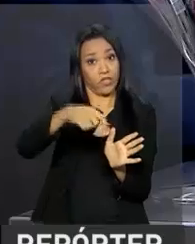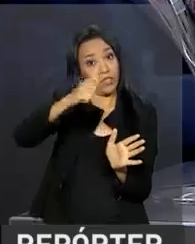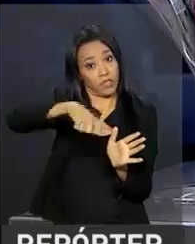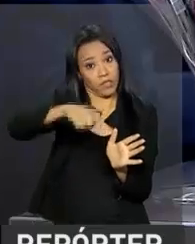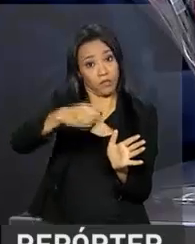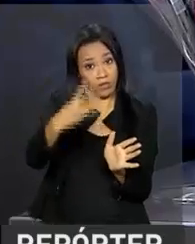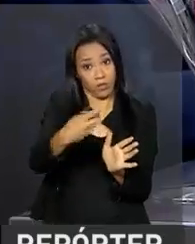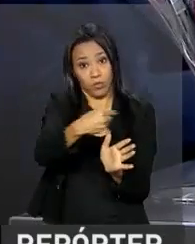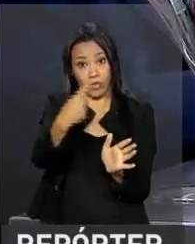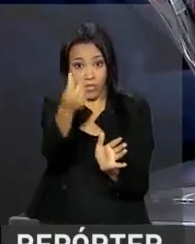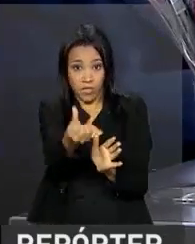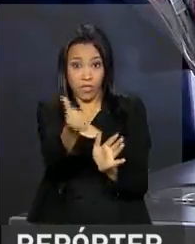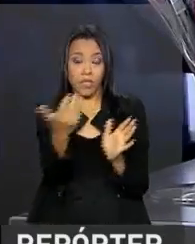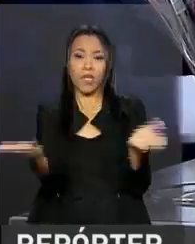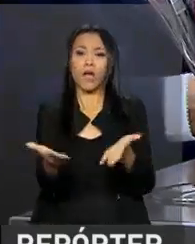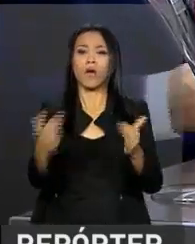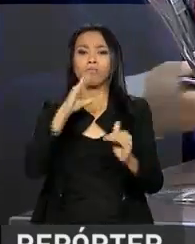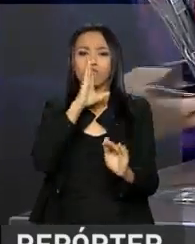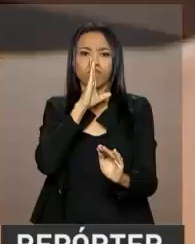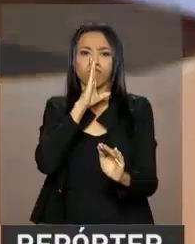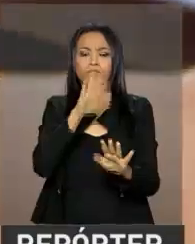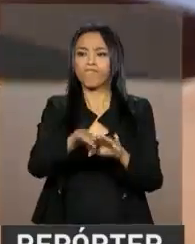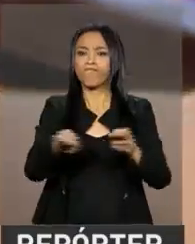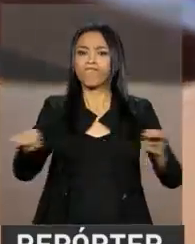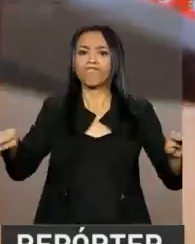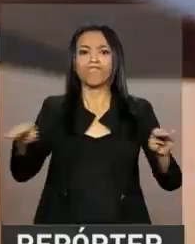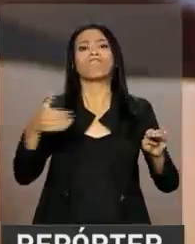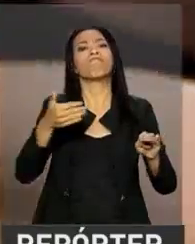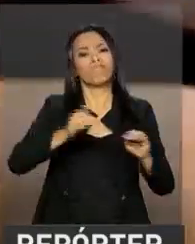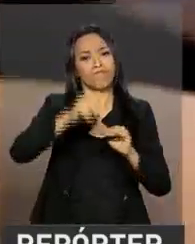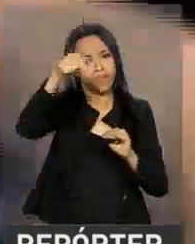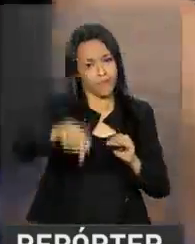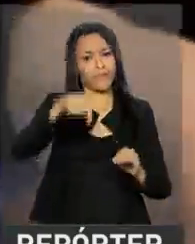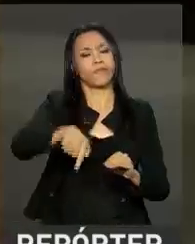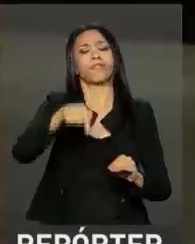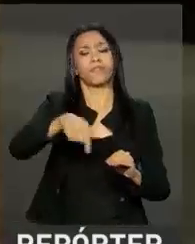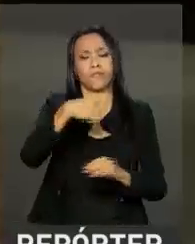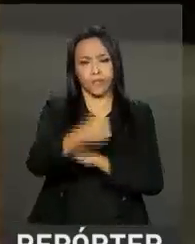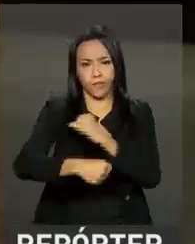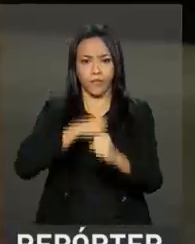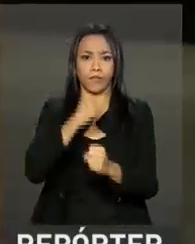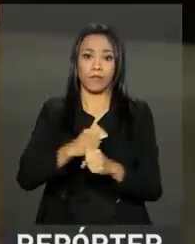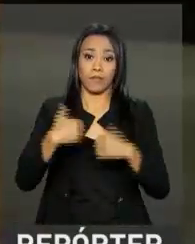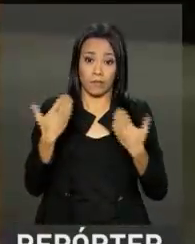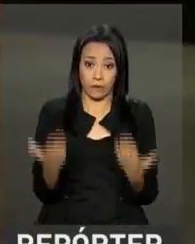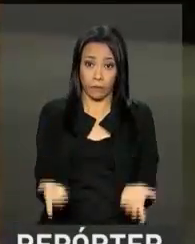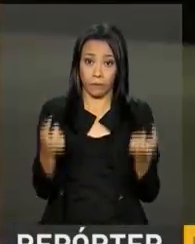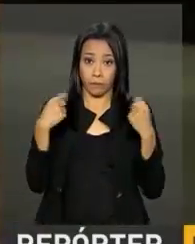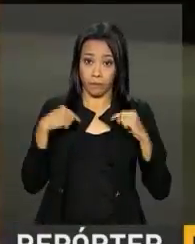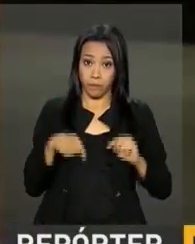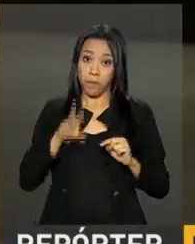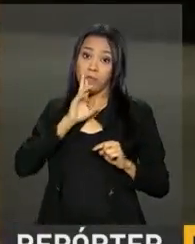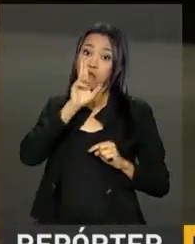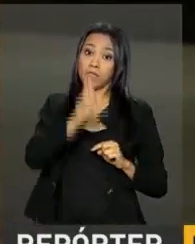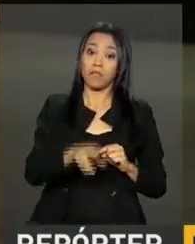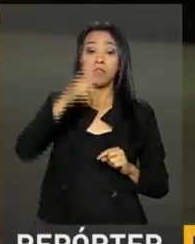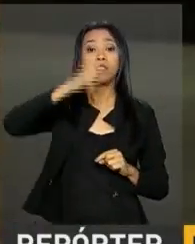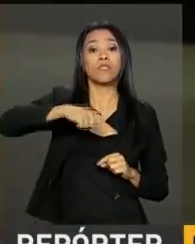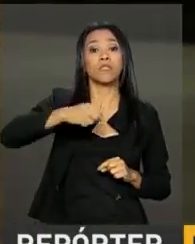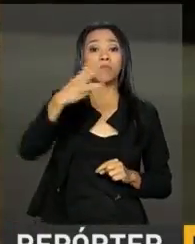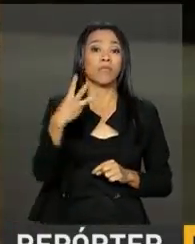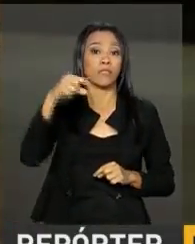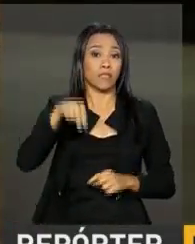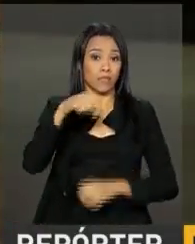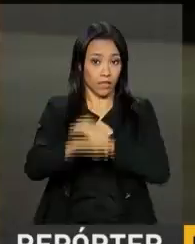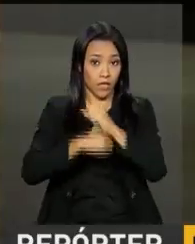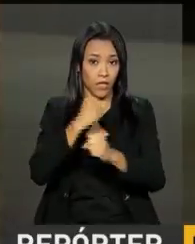2016 para uma taxa neutra nos três primeiros meses deste ano. Com o resultado deste primeiro trimestre, o PIB,